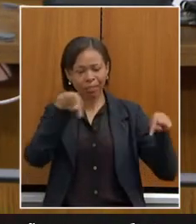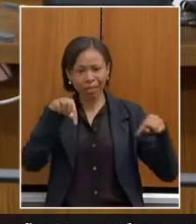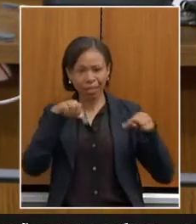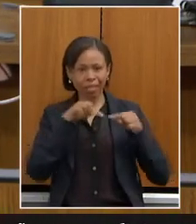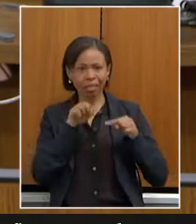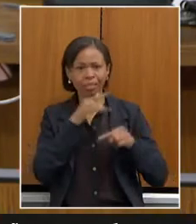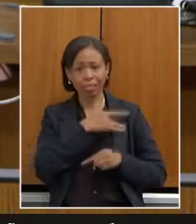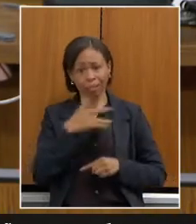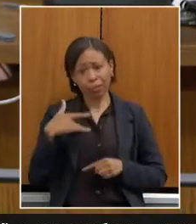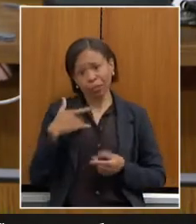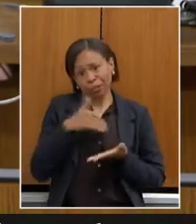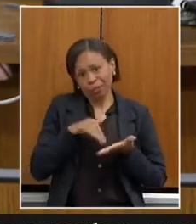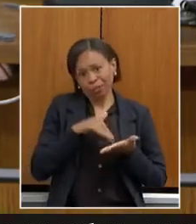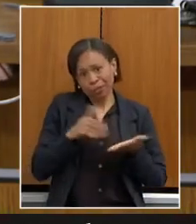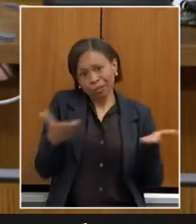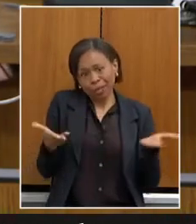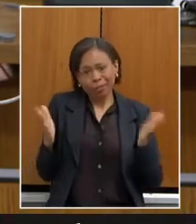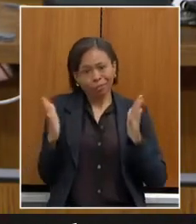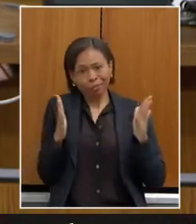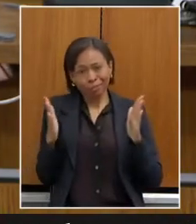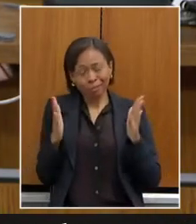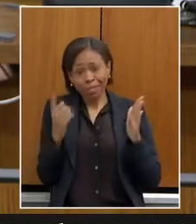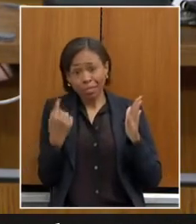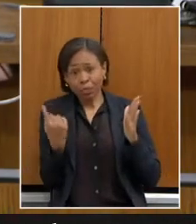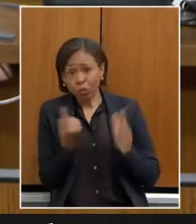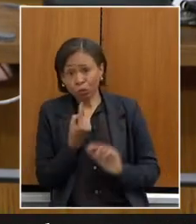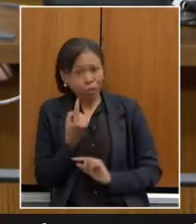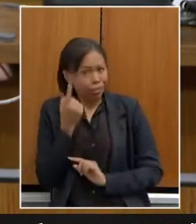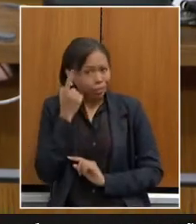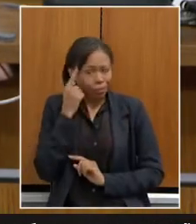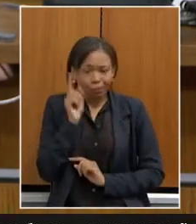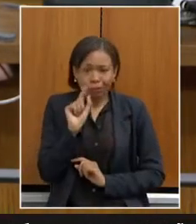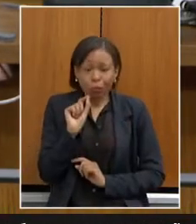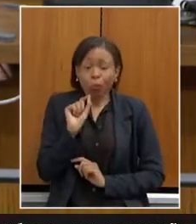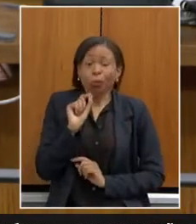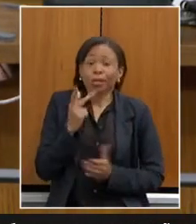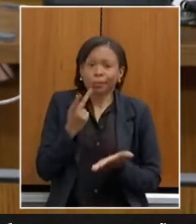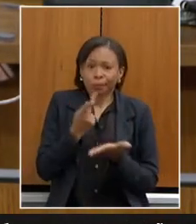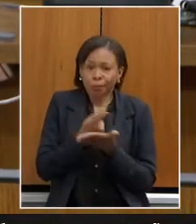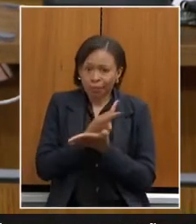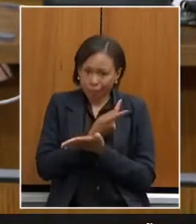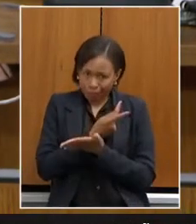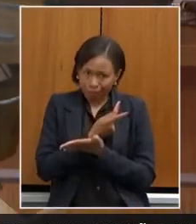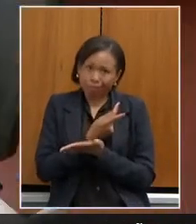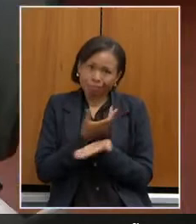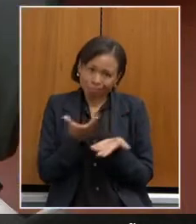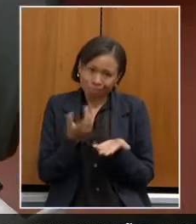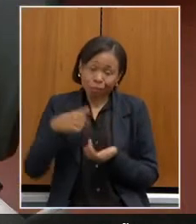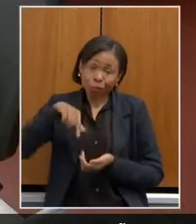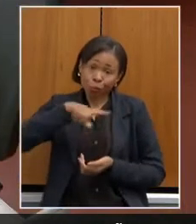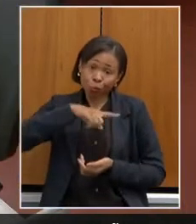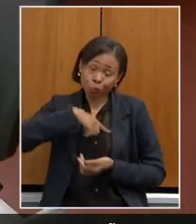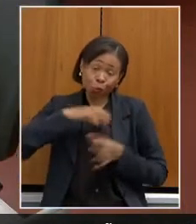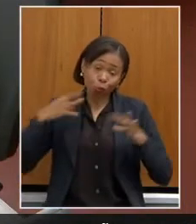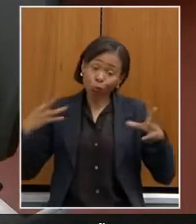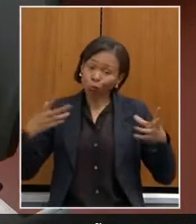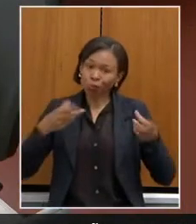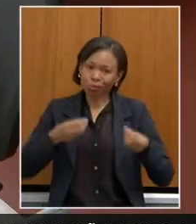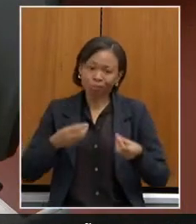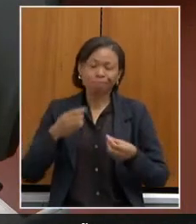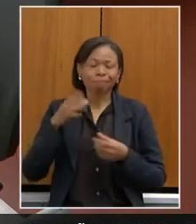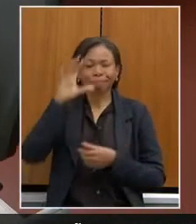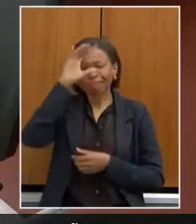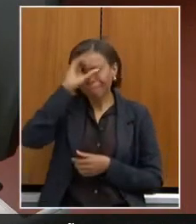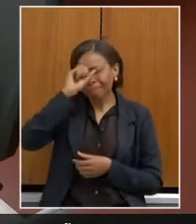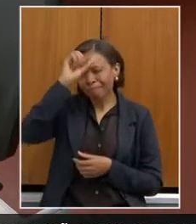momento em que presidente ninguém sabe o que na realidade está acontecendo ainda estamos todos aprendendo e esse presidente